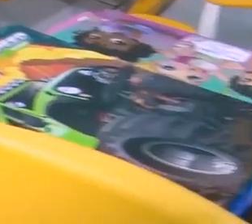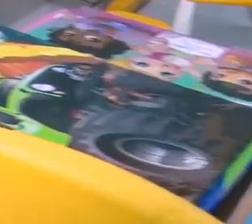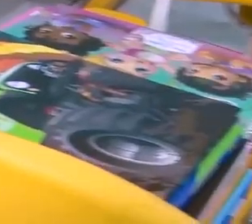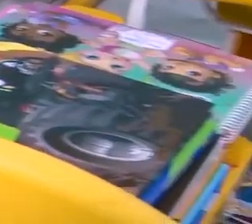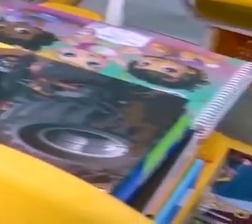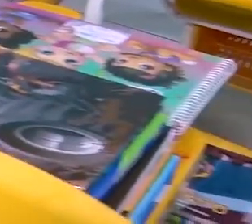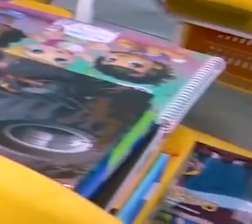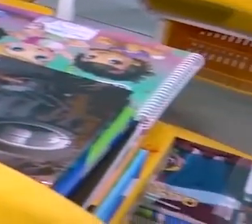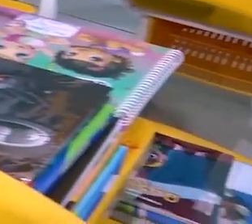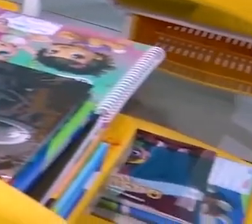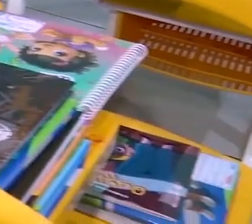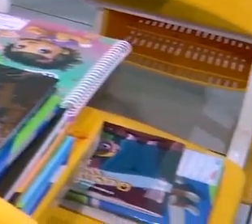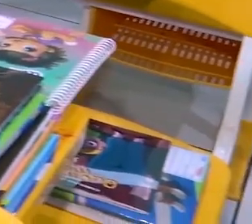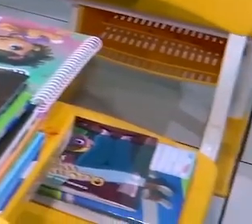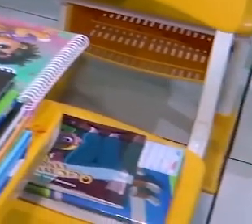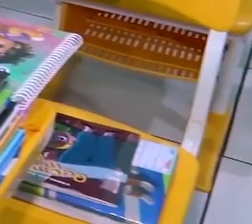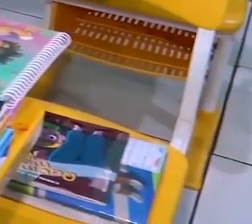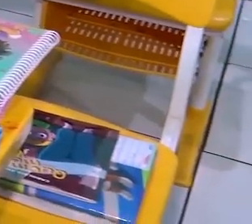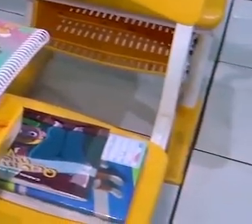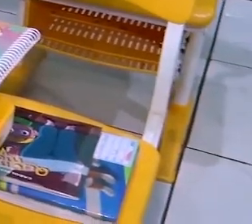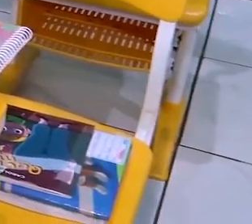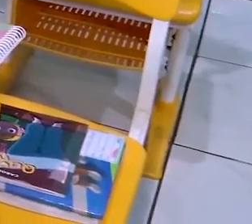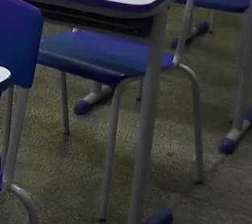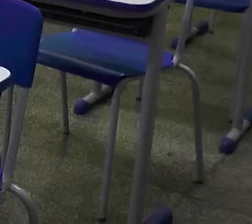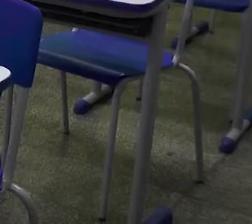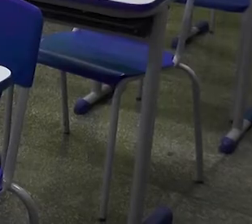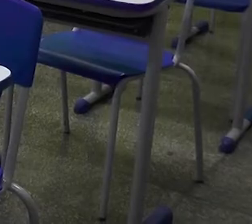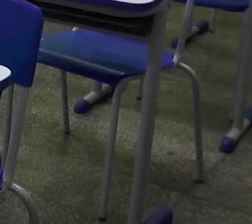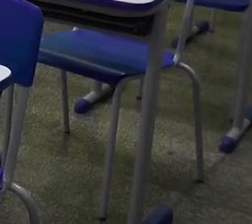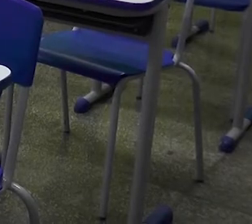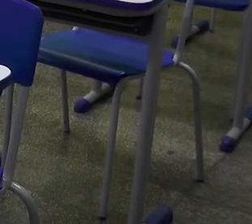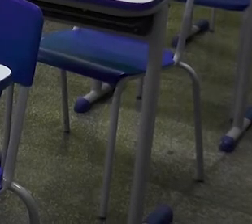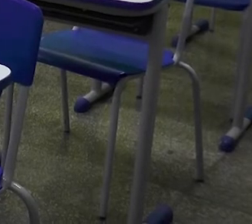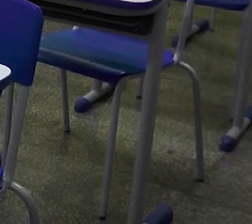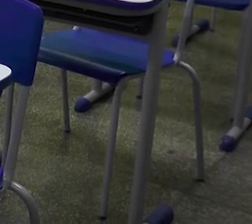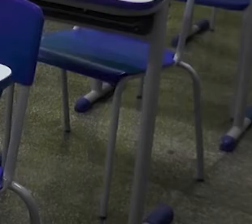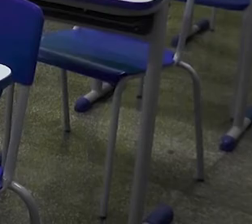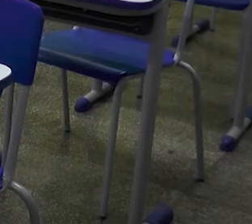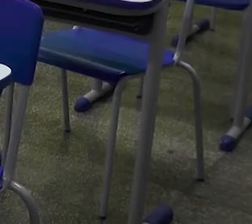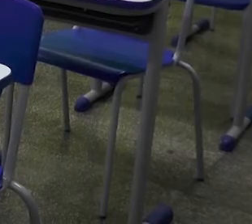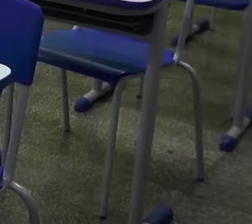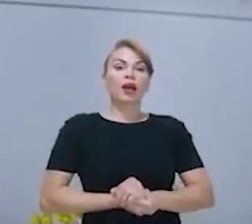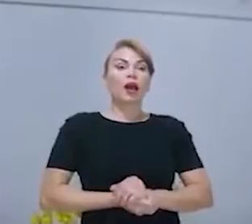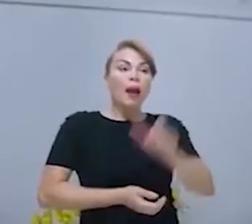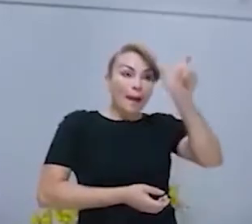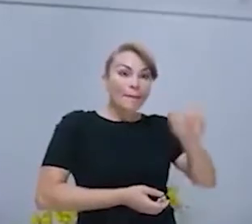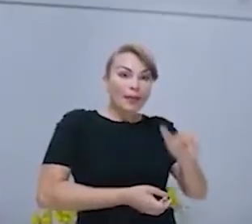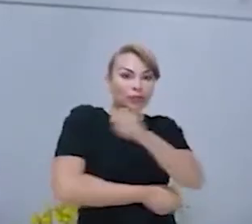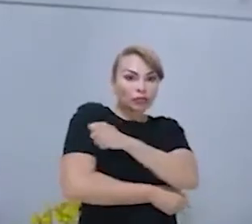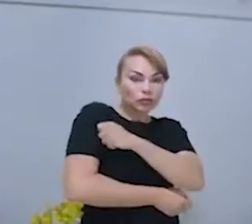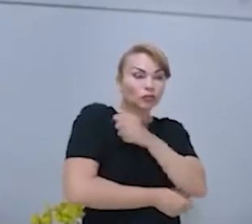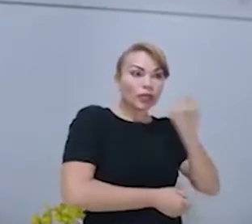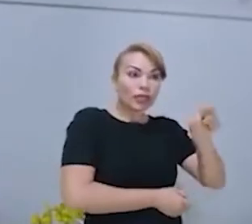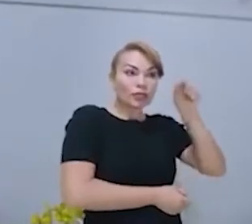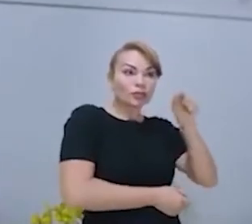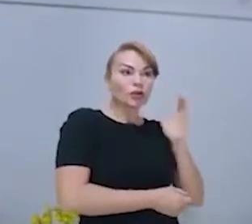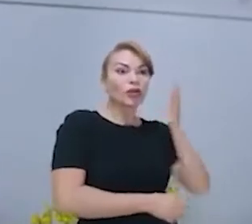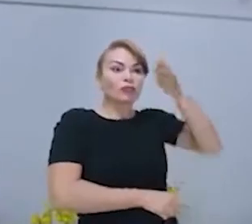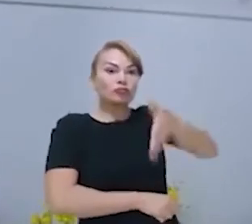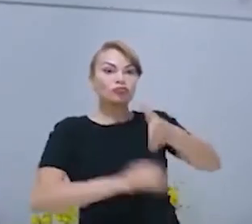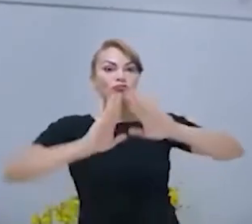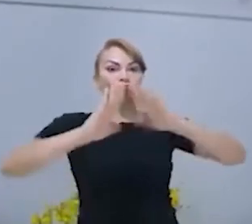e sexto ano e nono do ensino fundamental e o terceiro ano do ensino médio. Aqueles que retornam à rotina